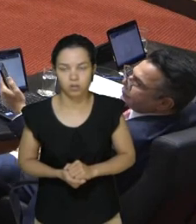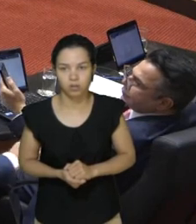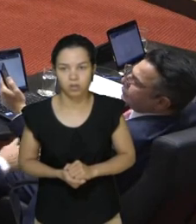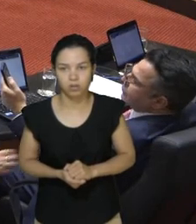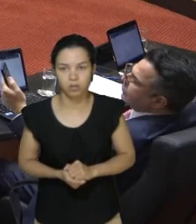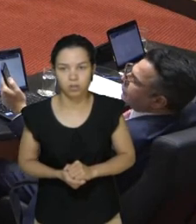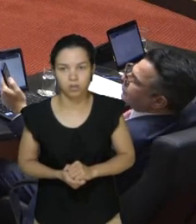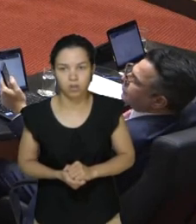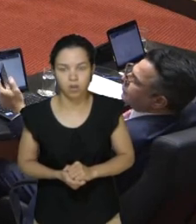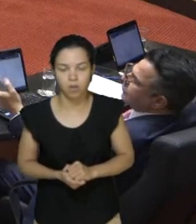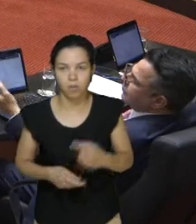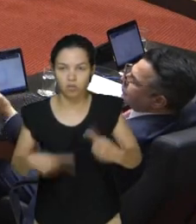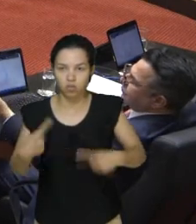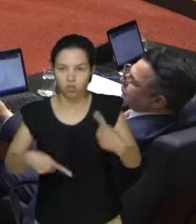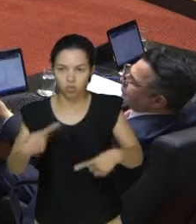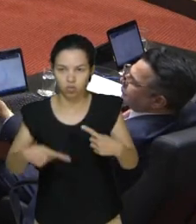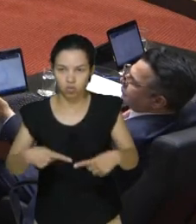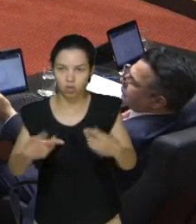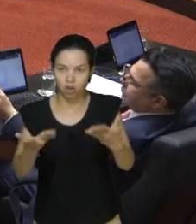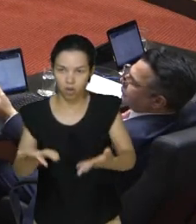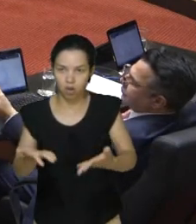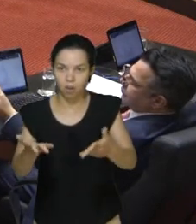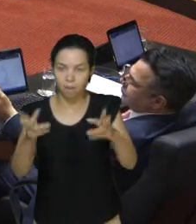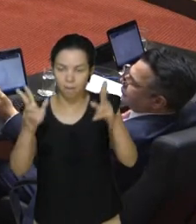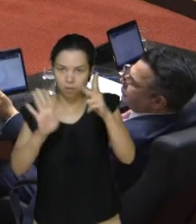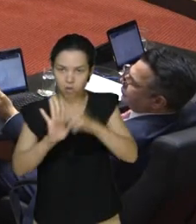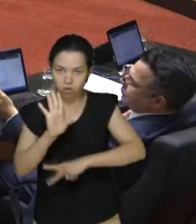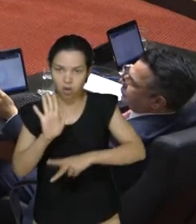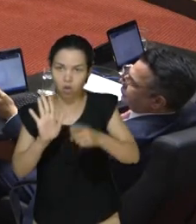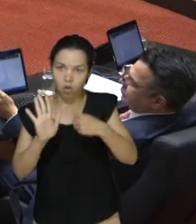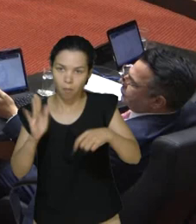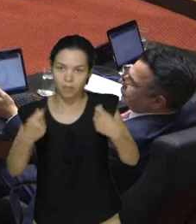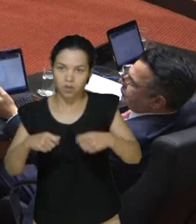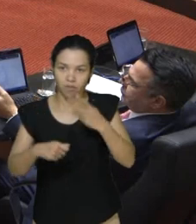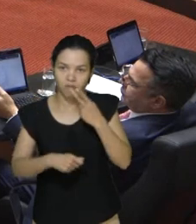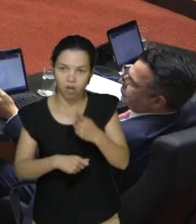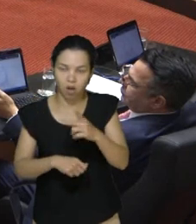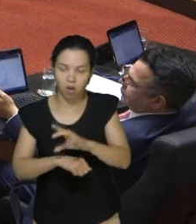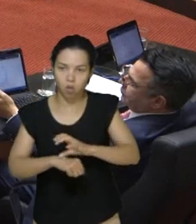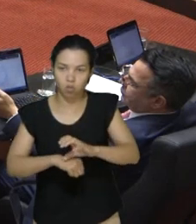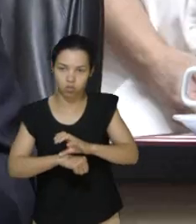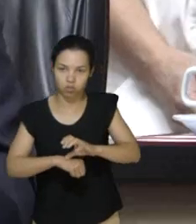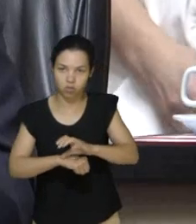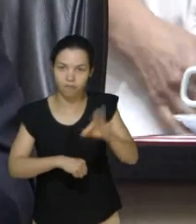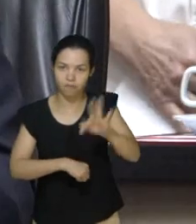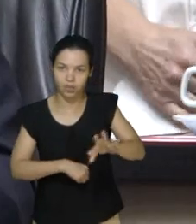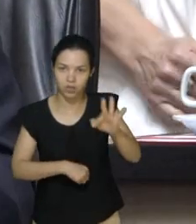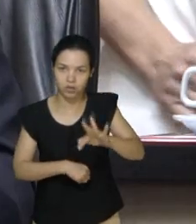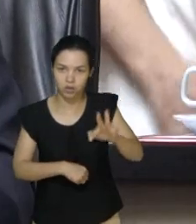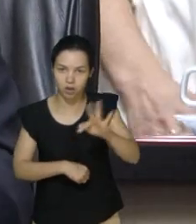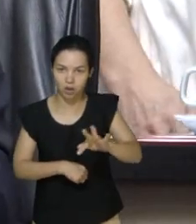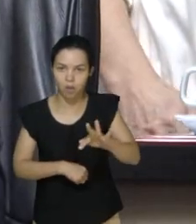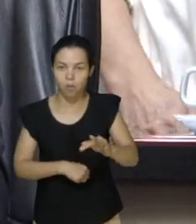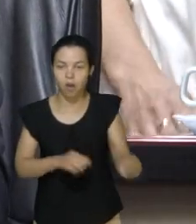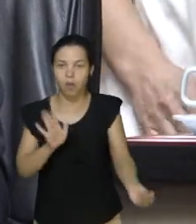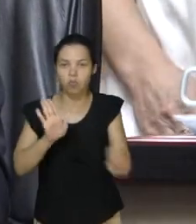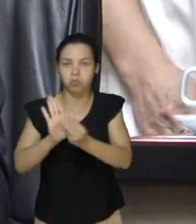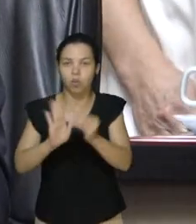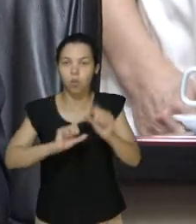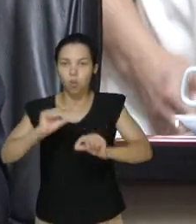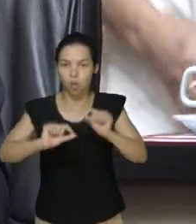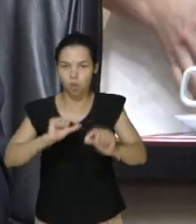a questão desse projeto, não é demais falar que a nossa Constituição Federal estabelece que